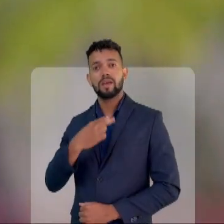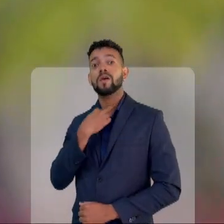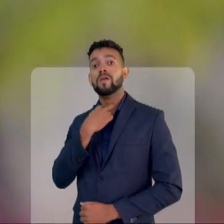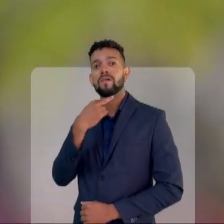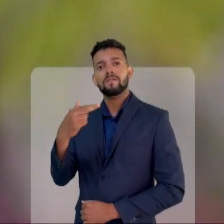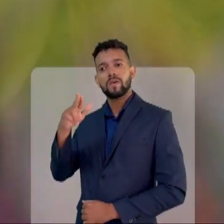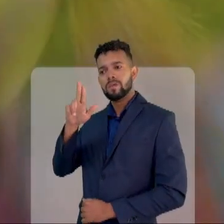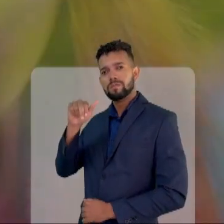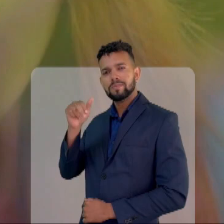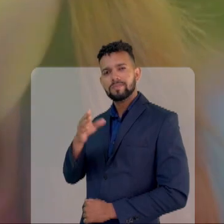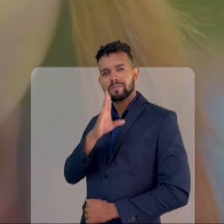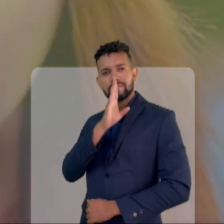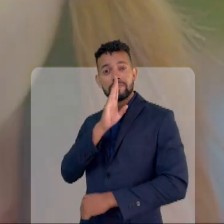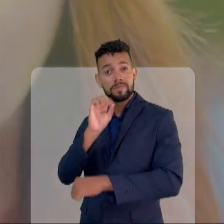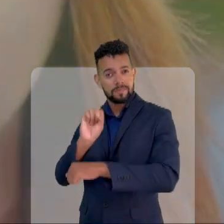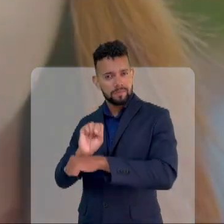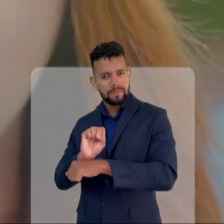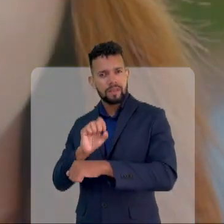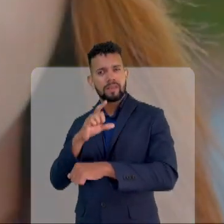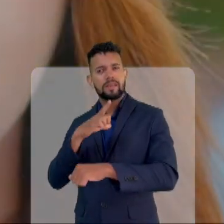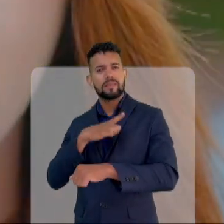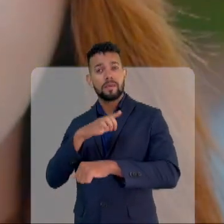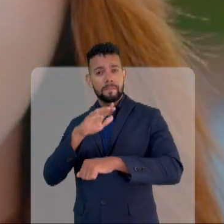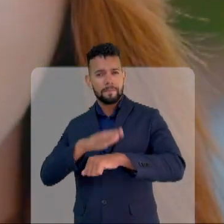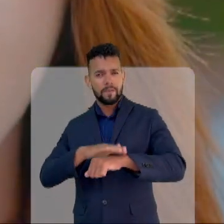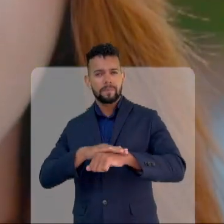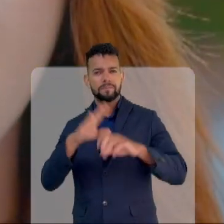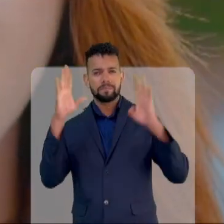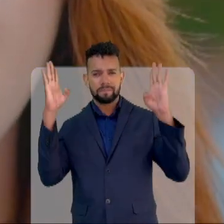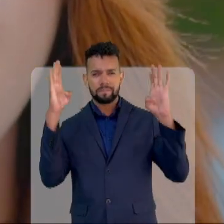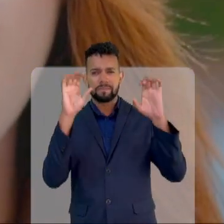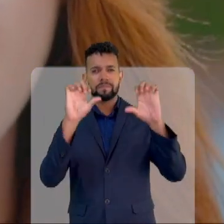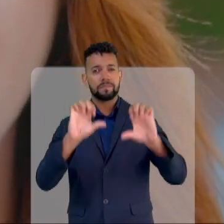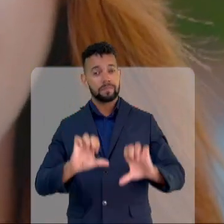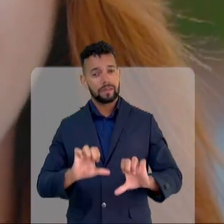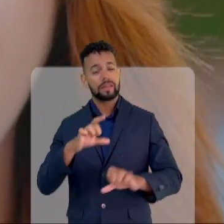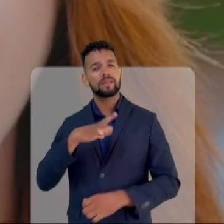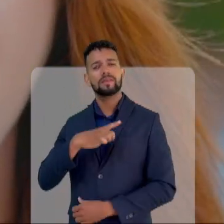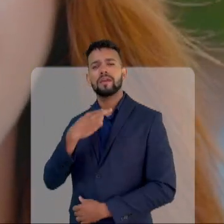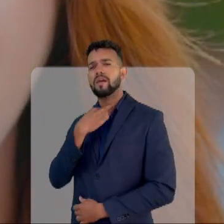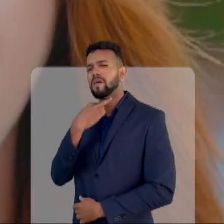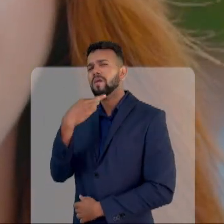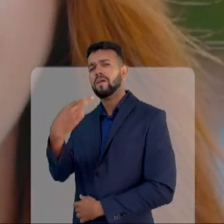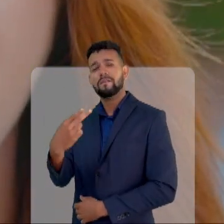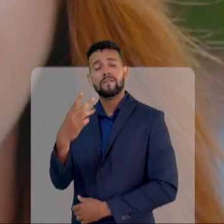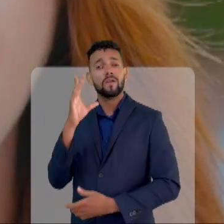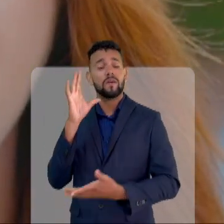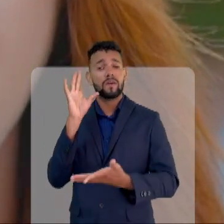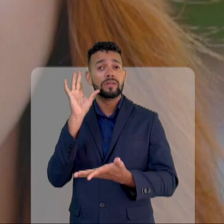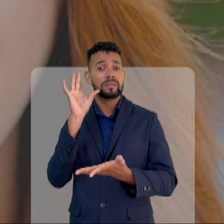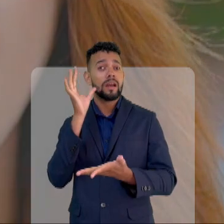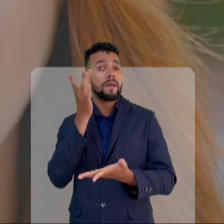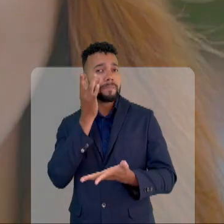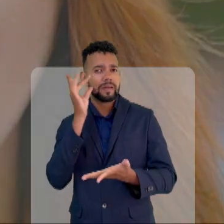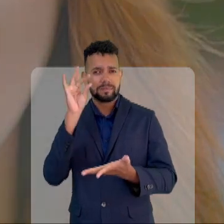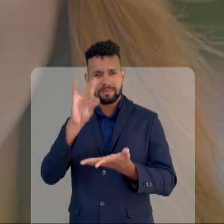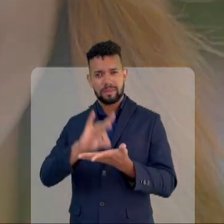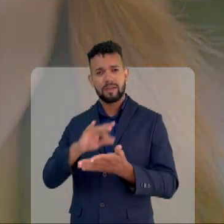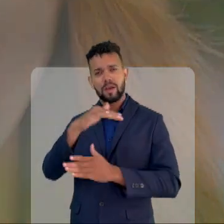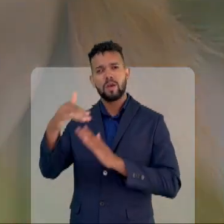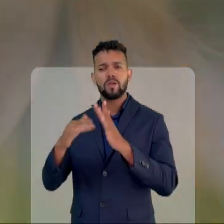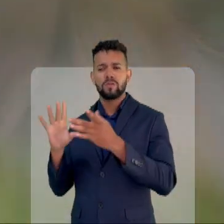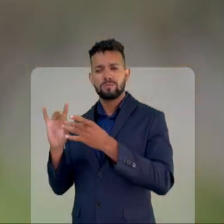Uma voz que nunca cala, mesmo nos tempos mais difíceis. É uma voz que atravessa todas